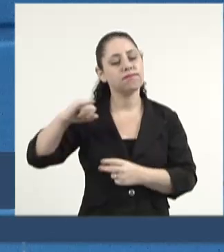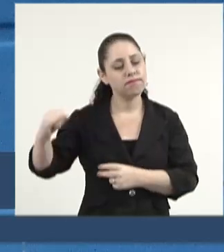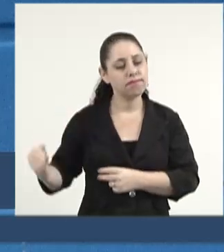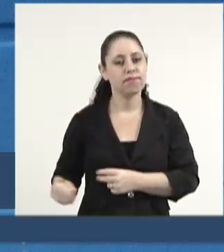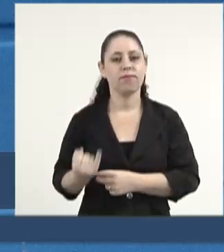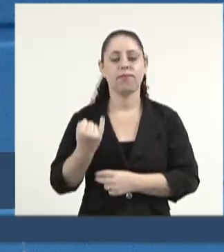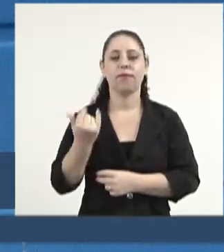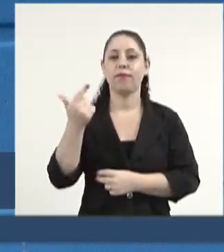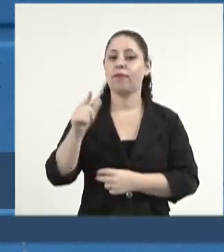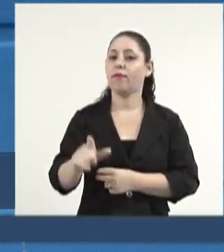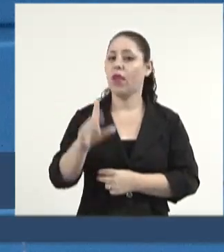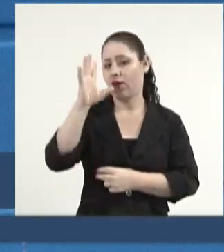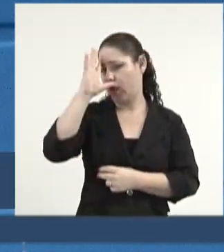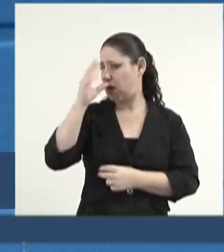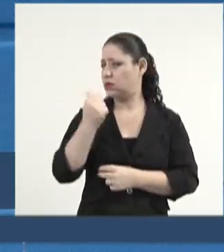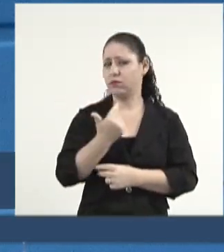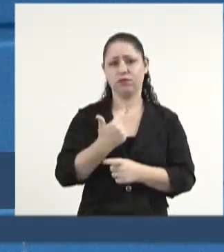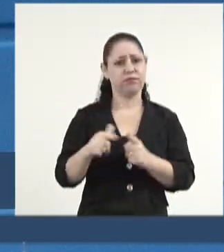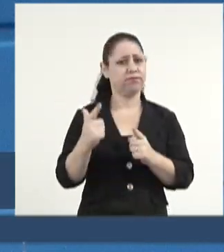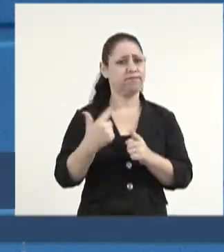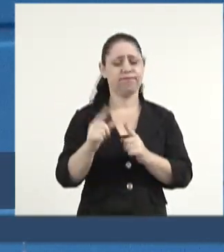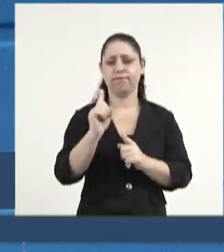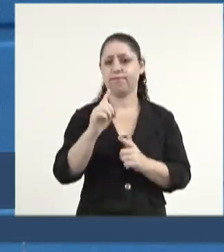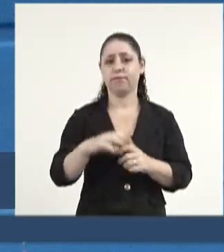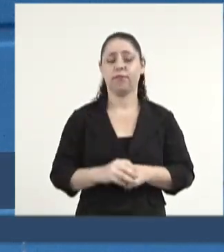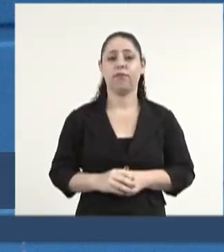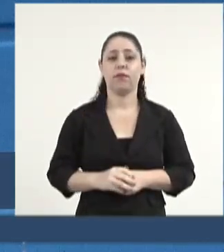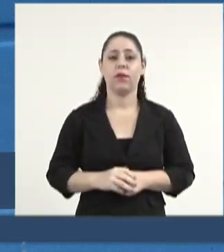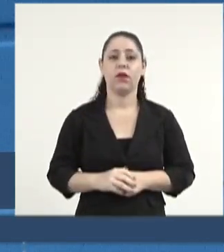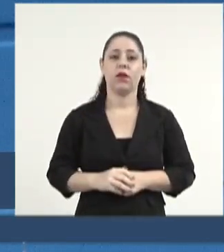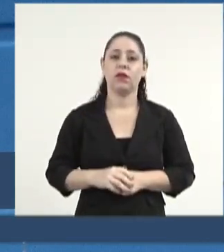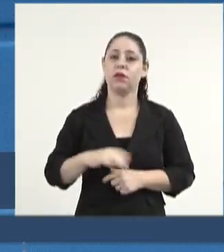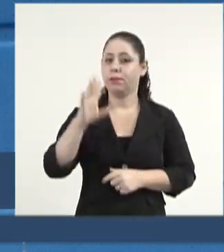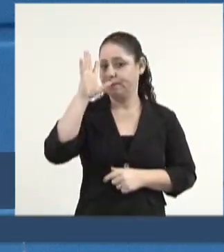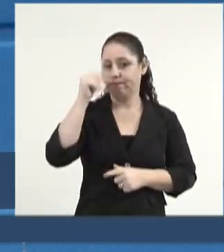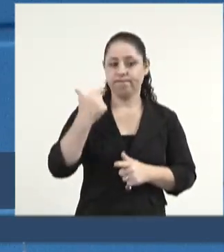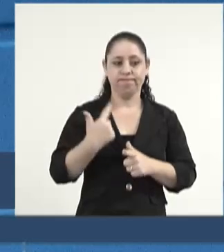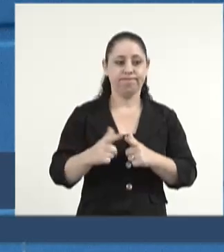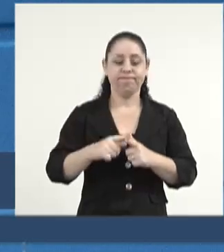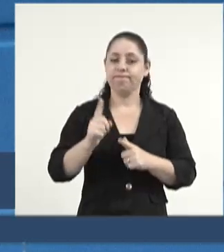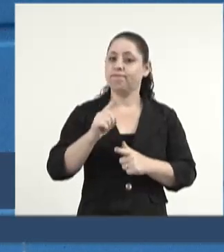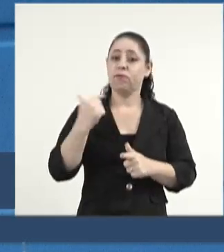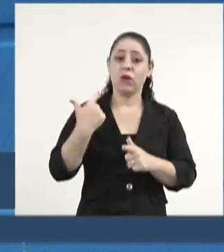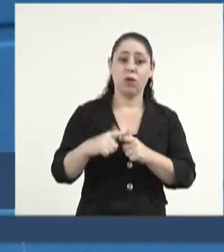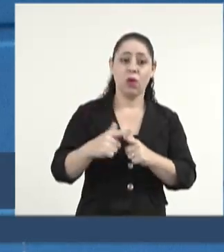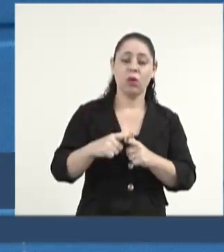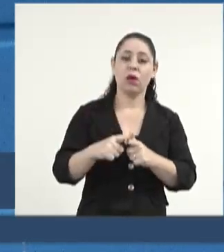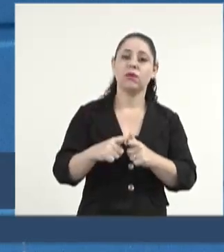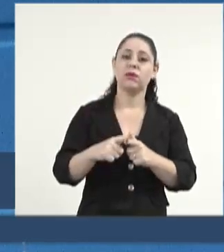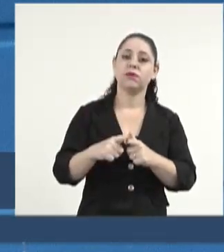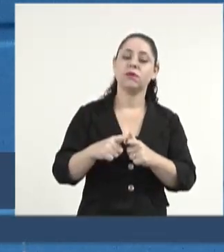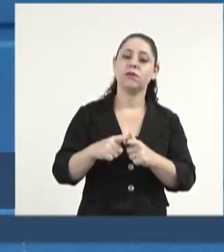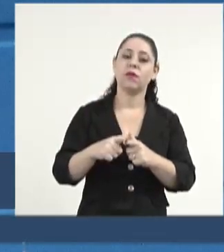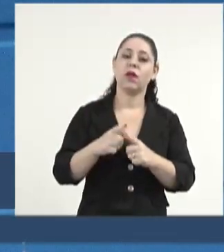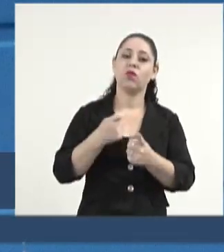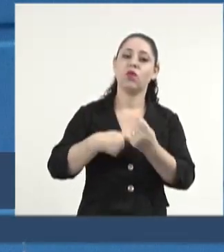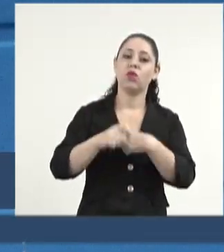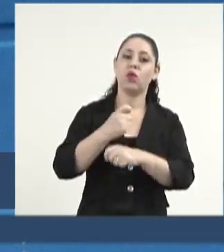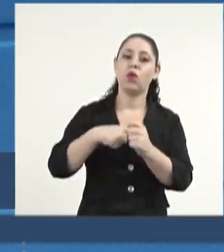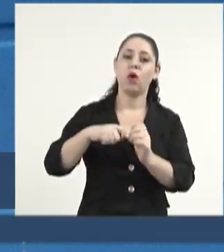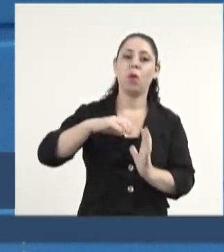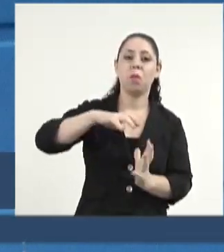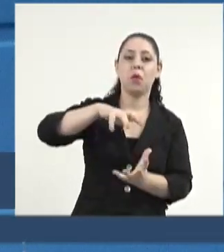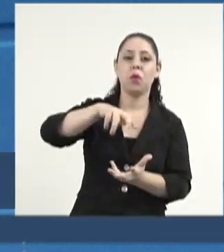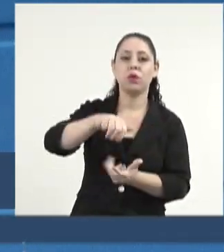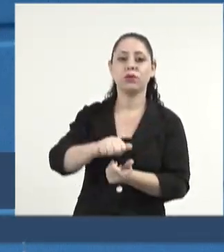mas, de novo, isso aí não vai resolver o problema, né? Isso não vai resolver o problema, é um problema de mercado, custo de produção tem